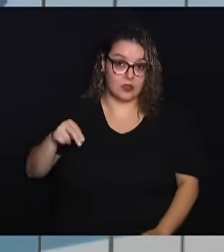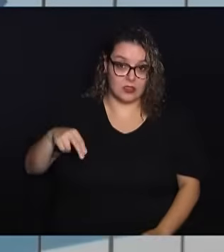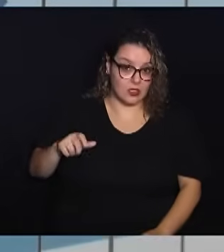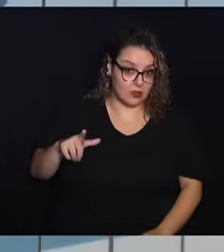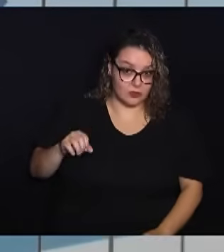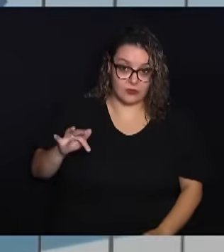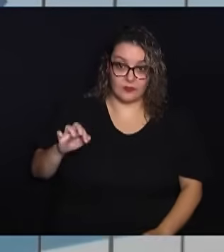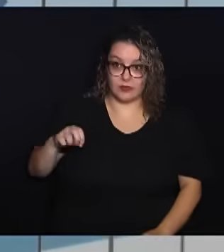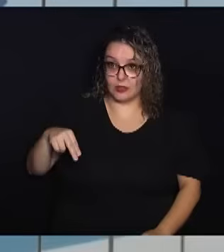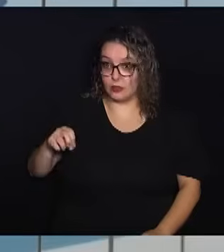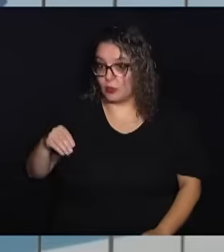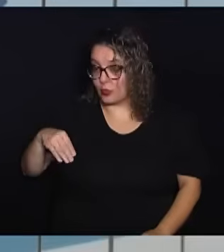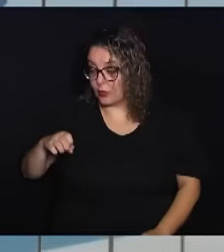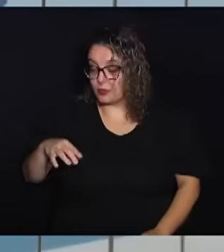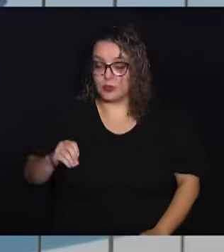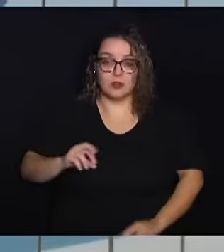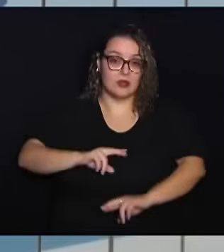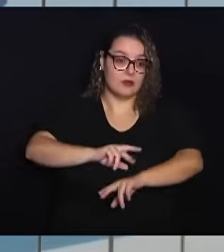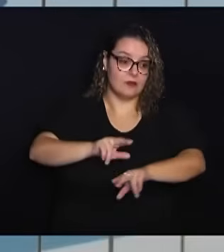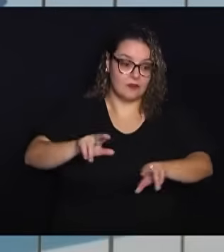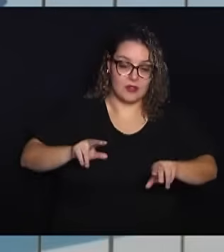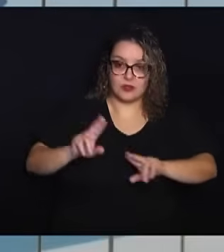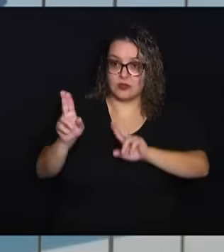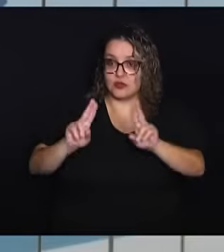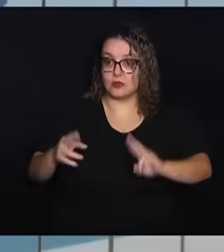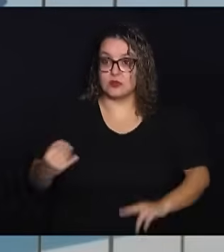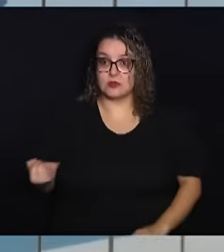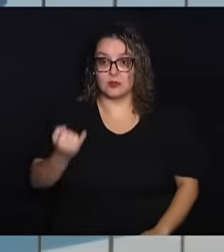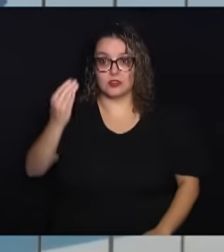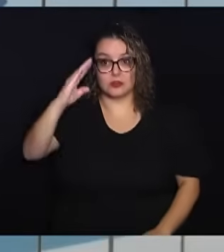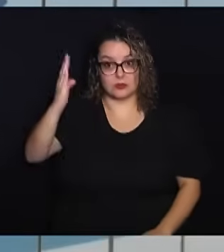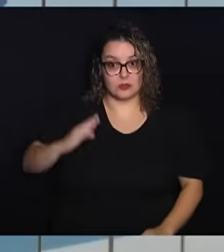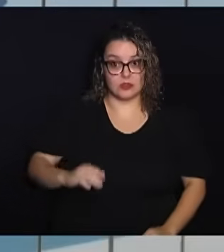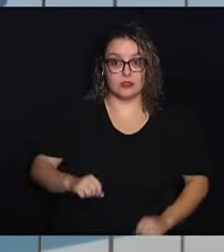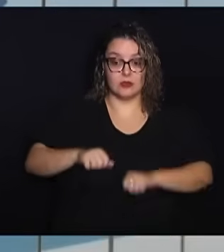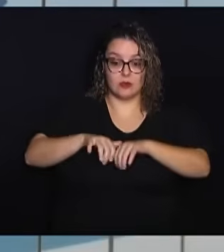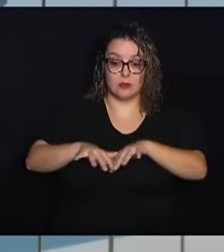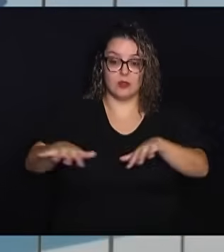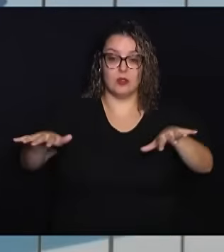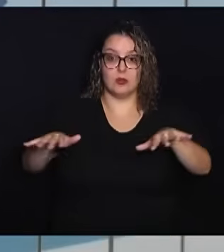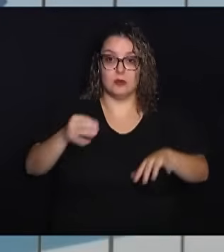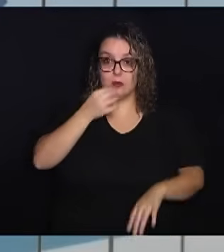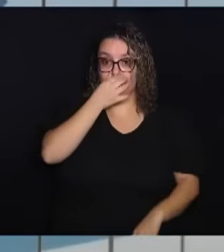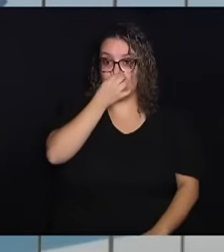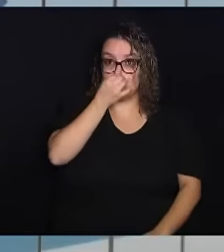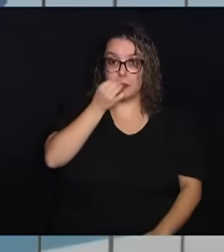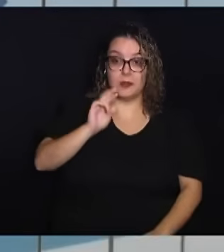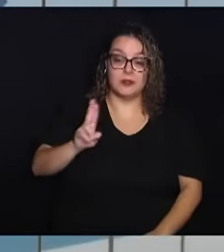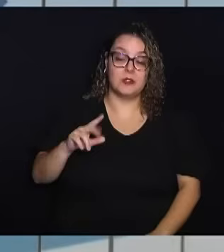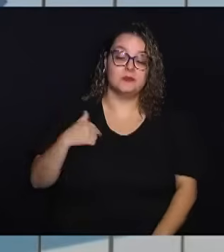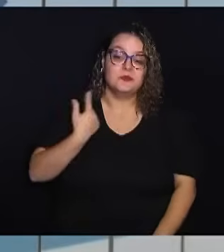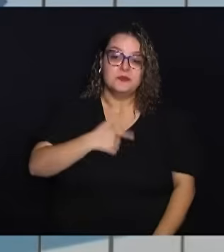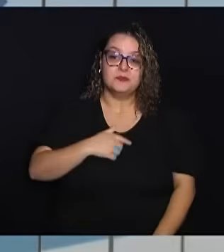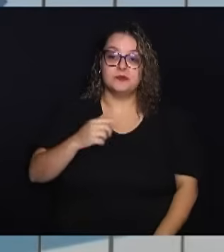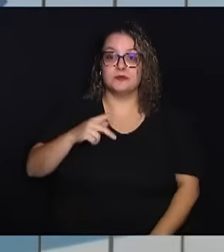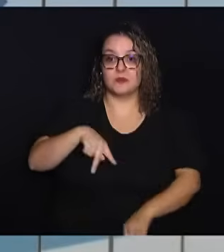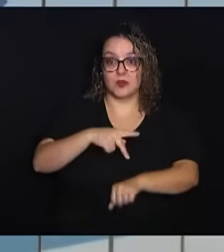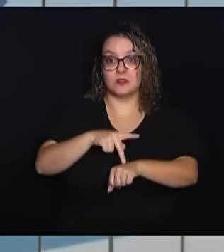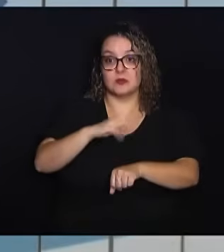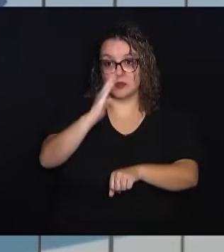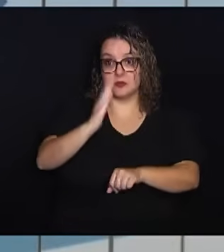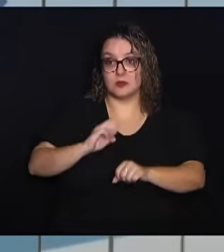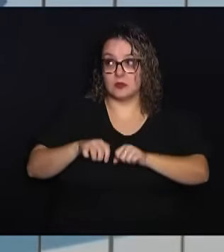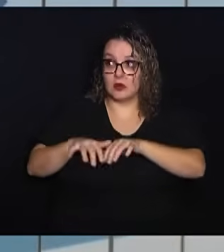nosso país já gerou aí pro mundo, né? Pessoas que levaram o nome do nosso país para fora, com